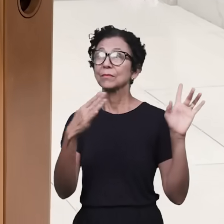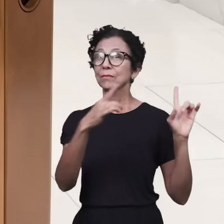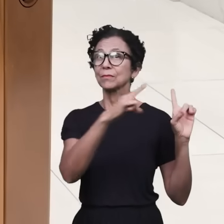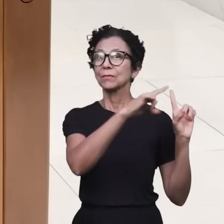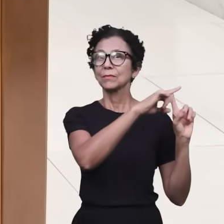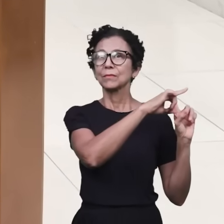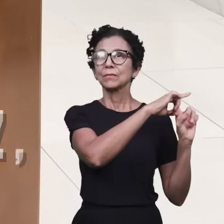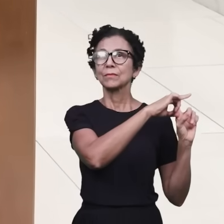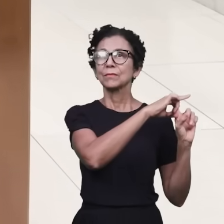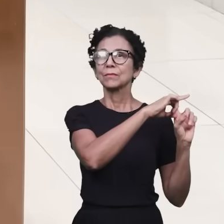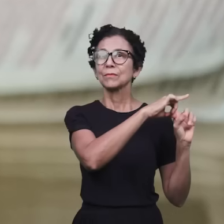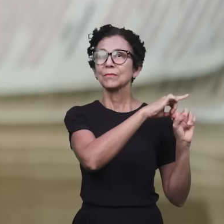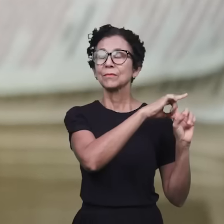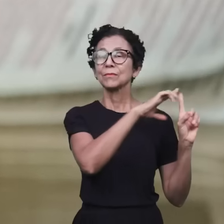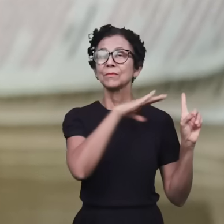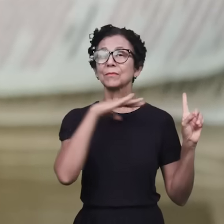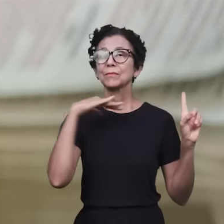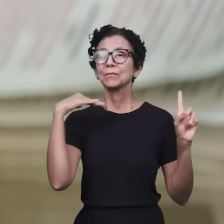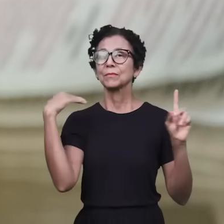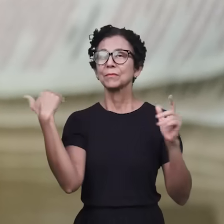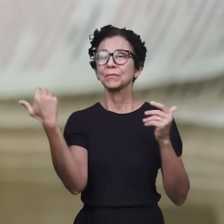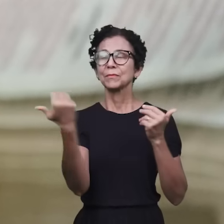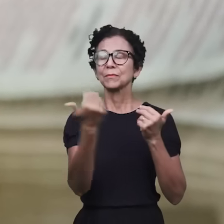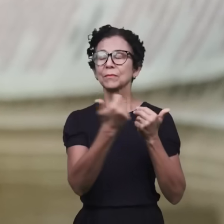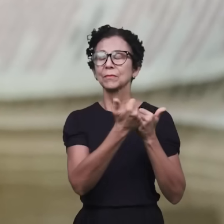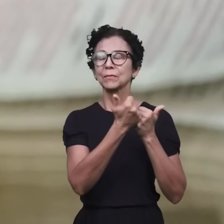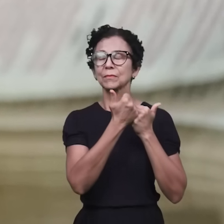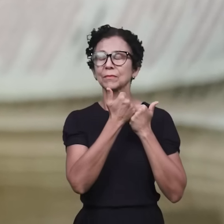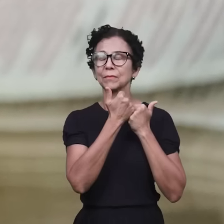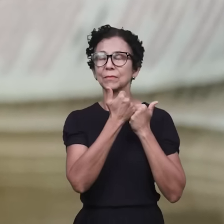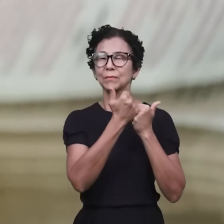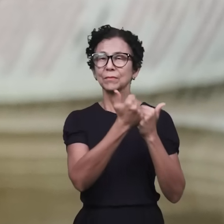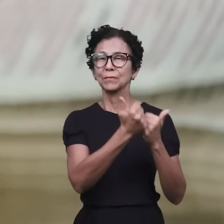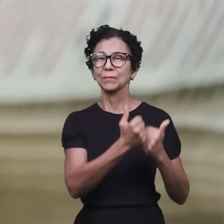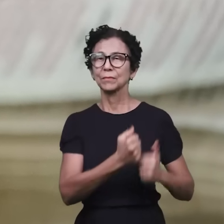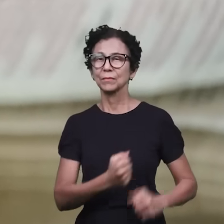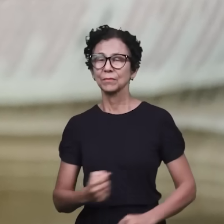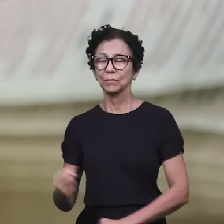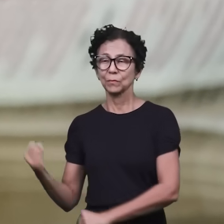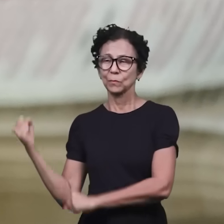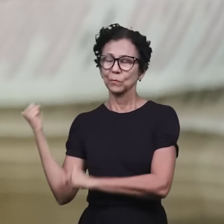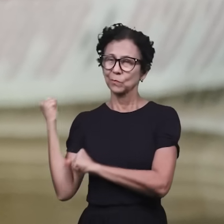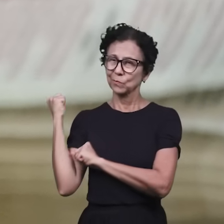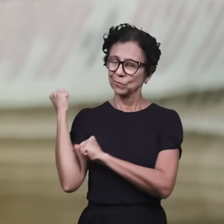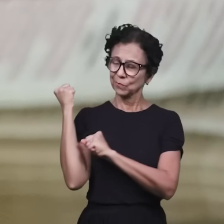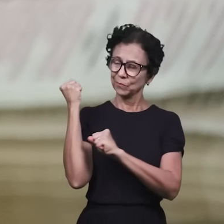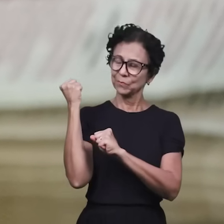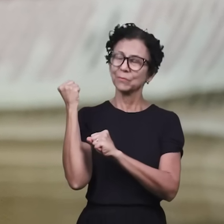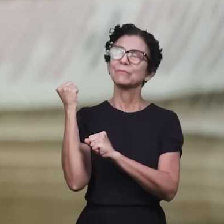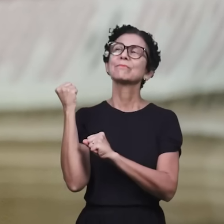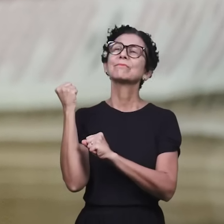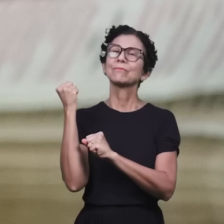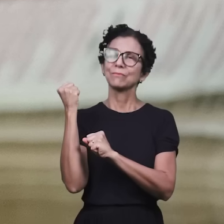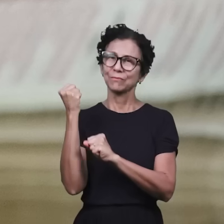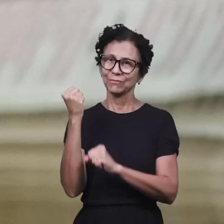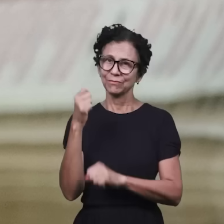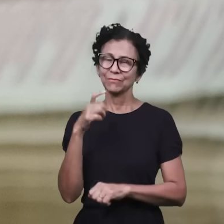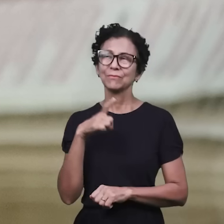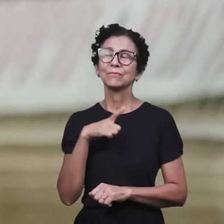na cruz tem poder para me